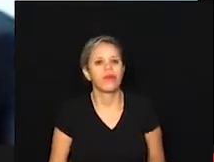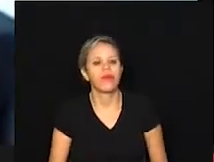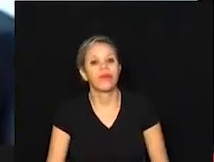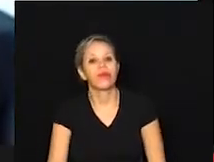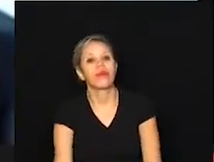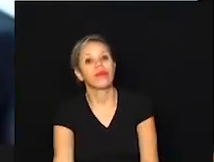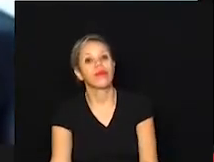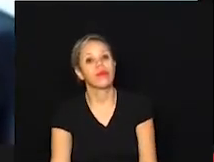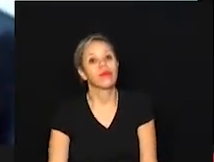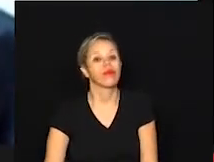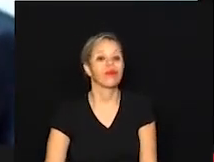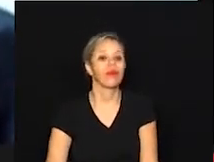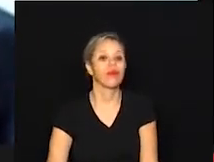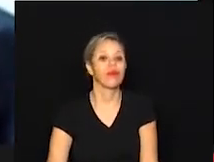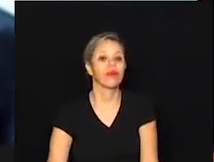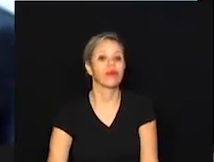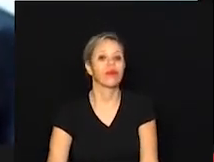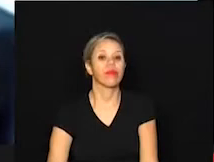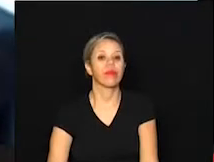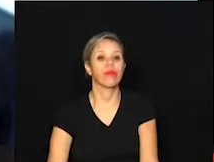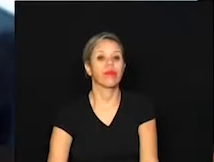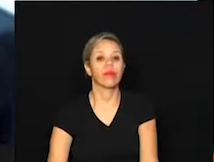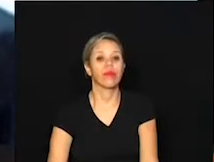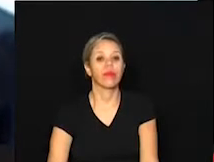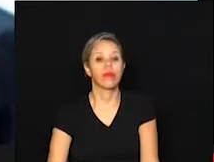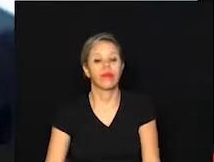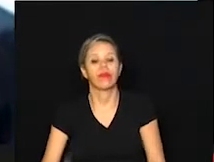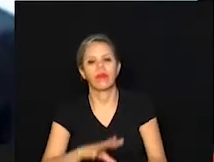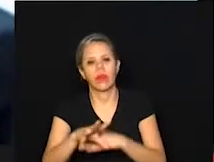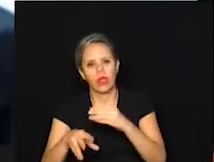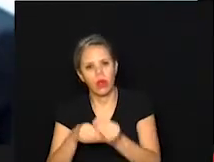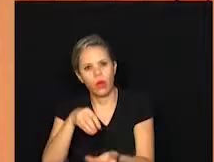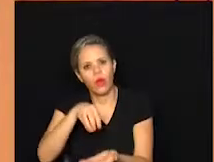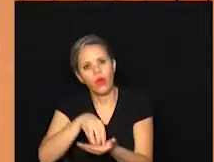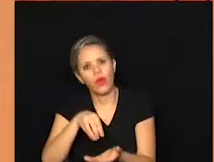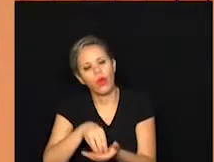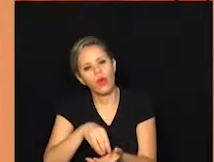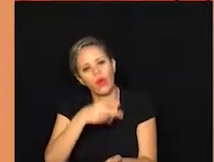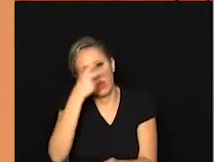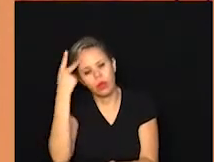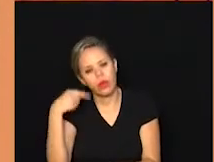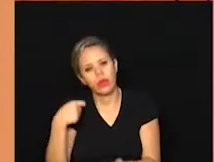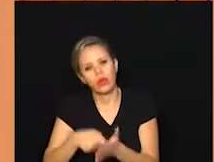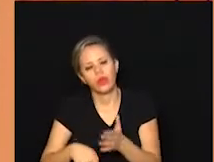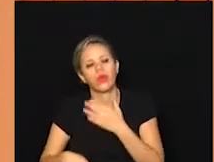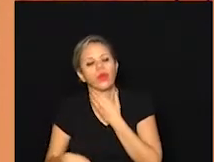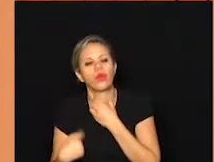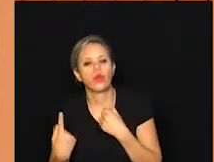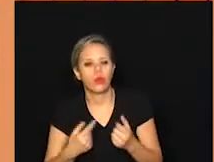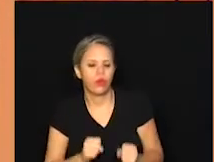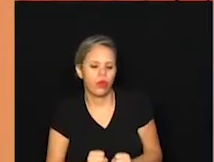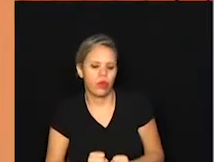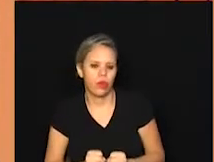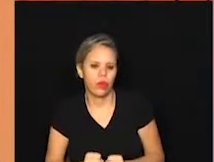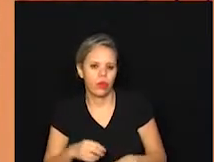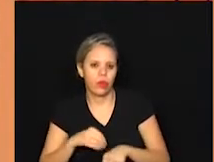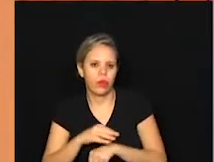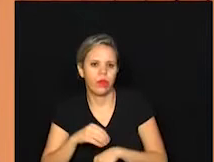Não, sem problemas. Aqui, a composição do fundo, né? Se a gente poderia